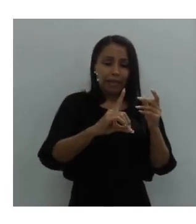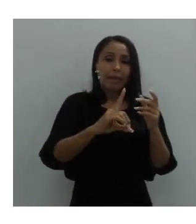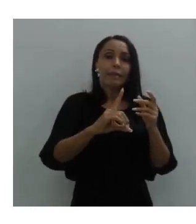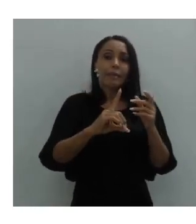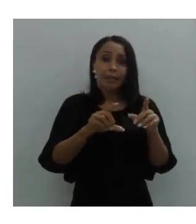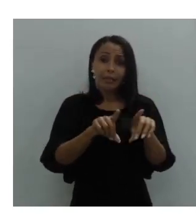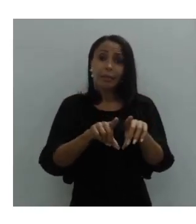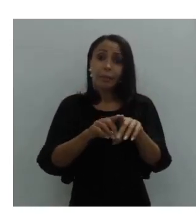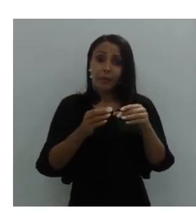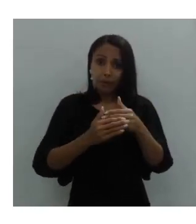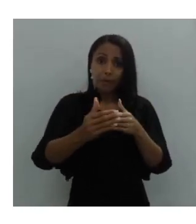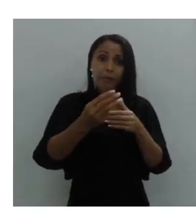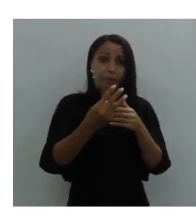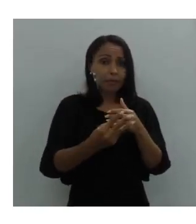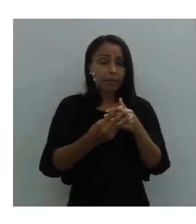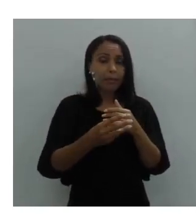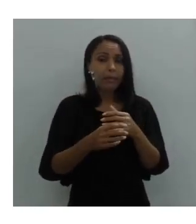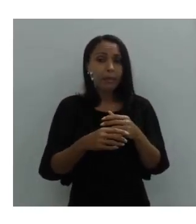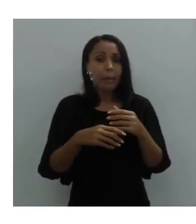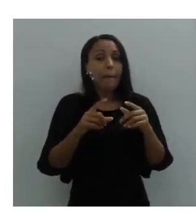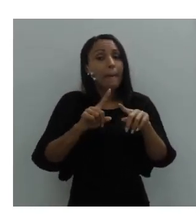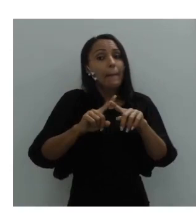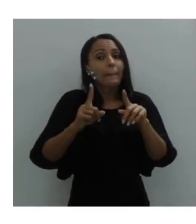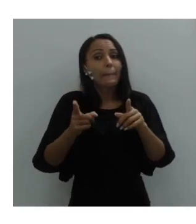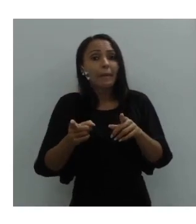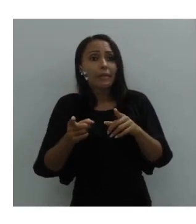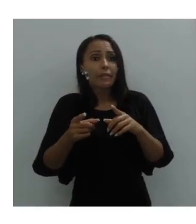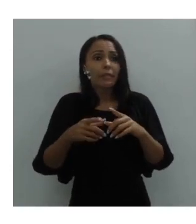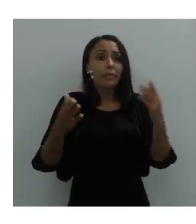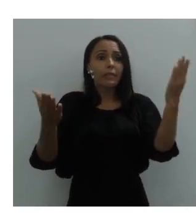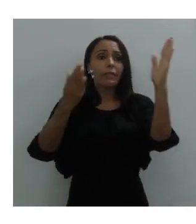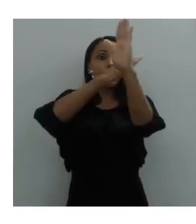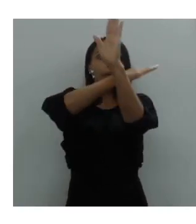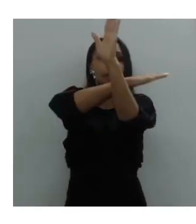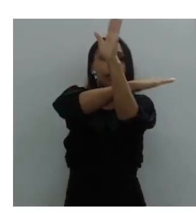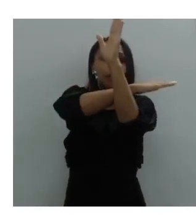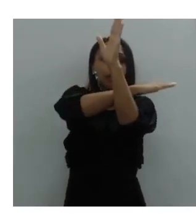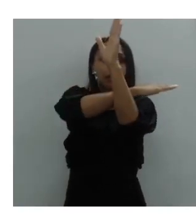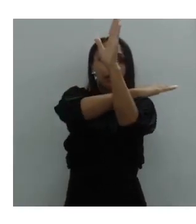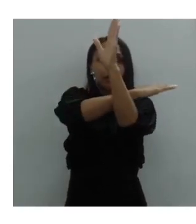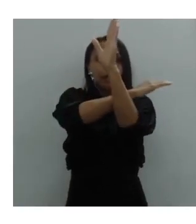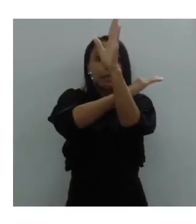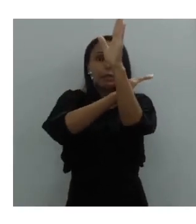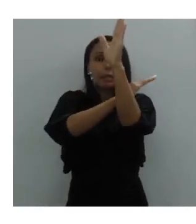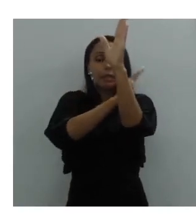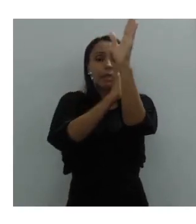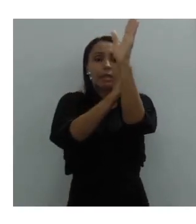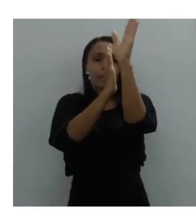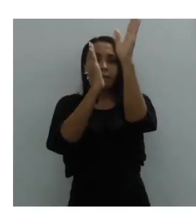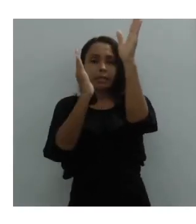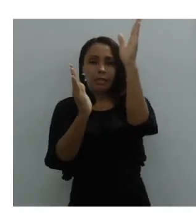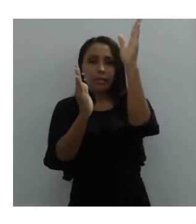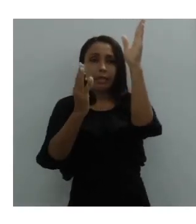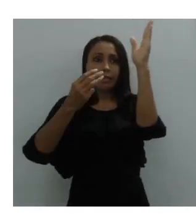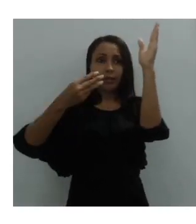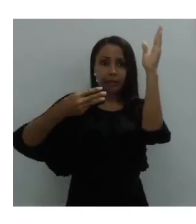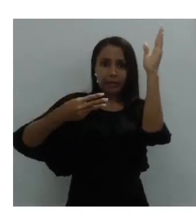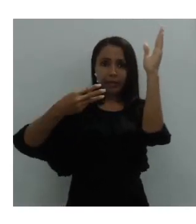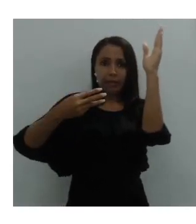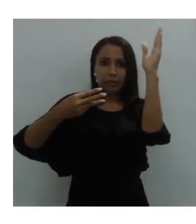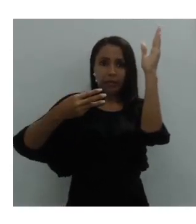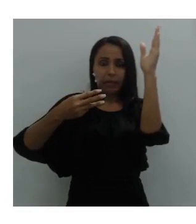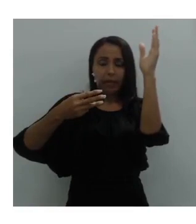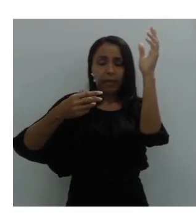gente não sabe ainda. Quando você vai para a esquerda do zero, você vê que tem o número 3 ali marcadinho. Aí quando você